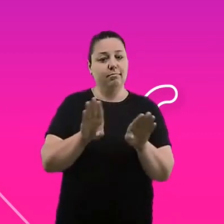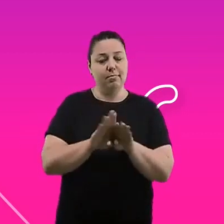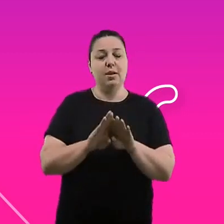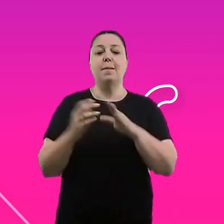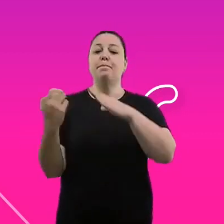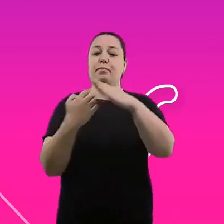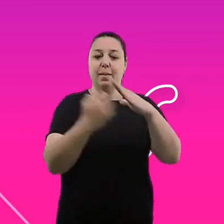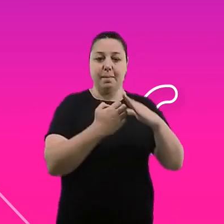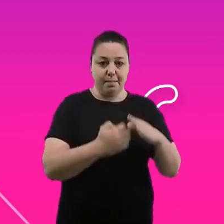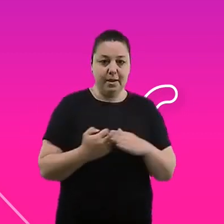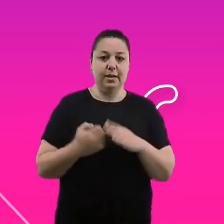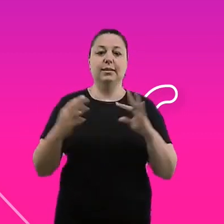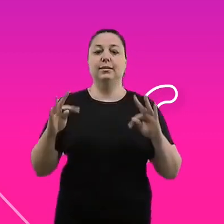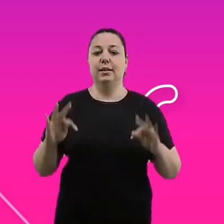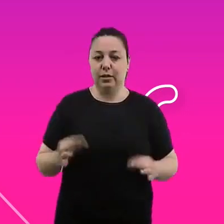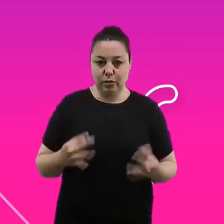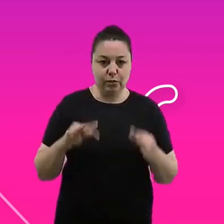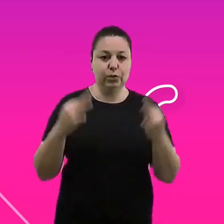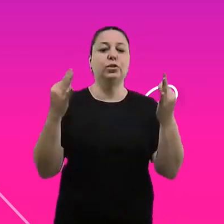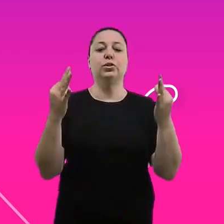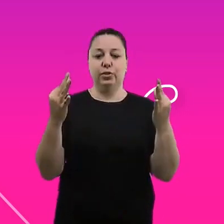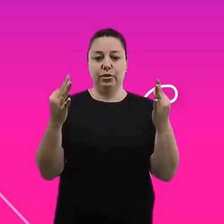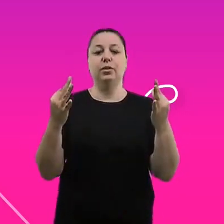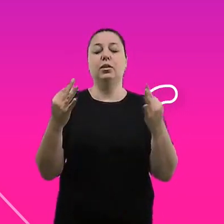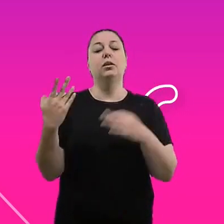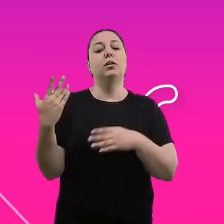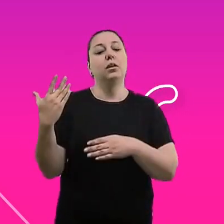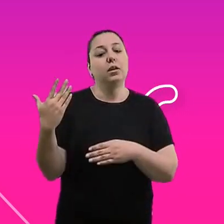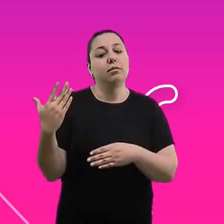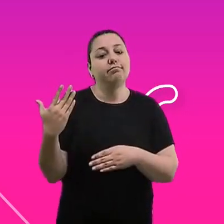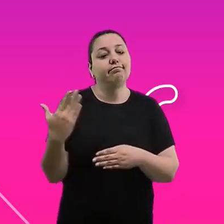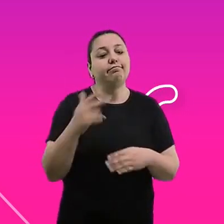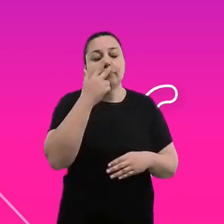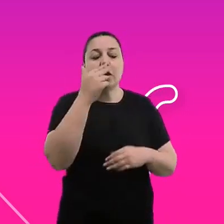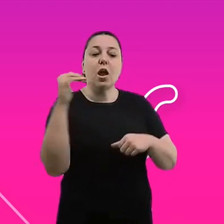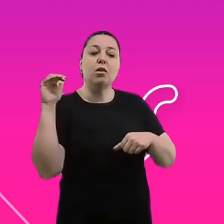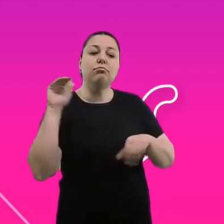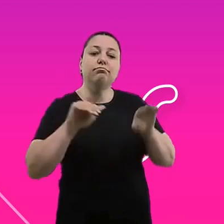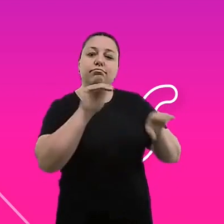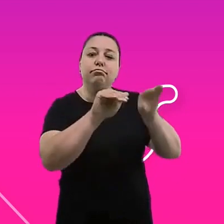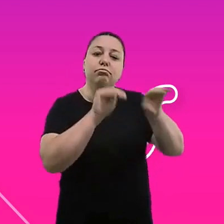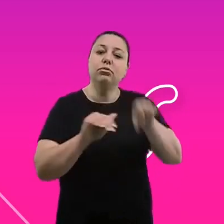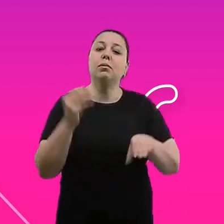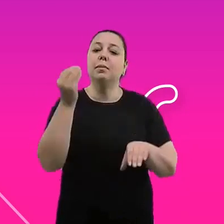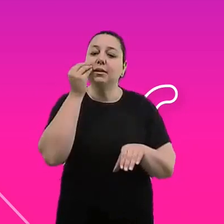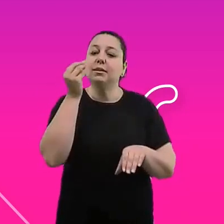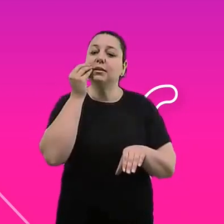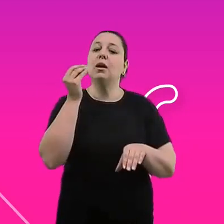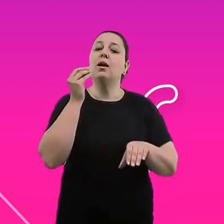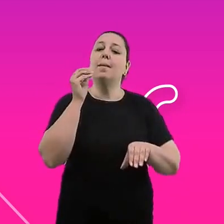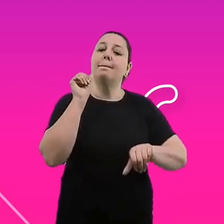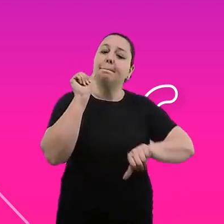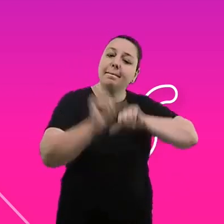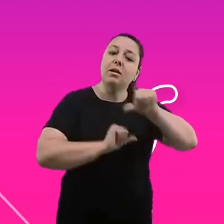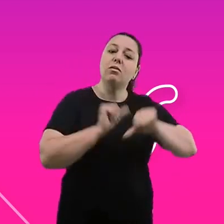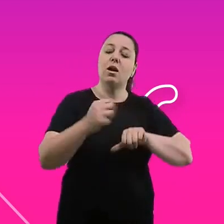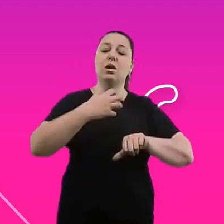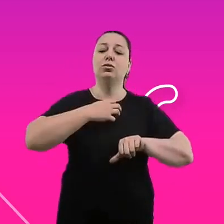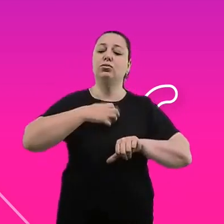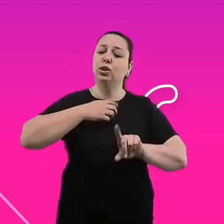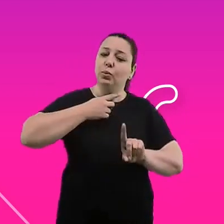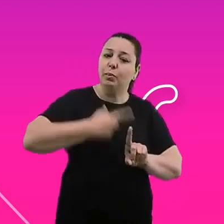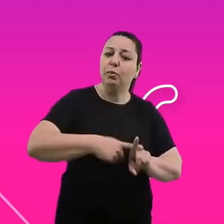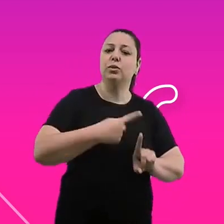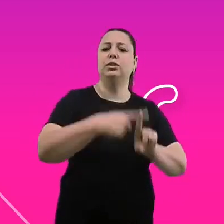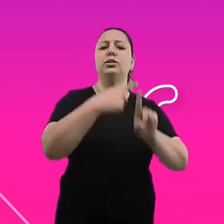sendo chamadas para colaborar ativamente, proativamente, de um jeito positivo em relação a esses dados, não